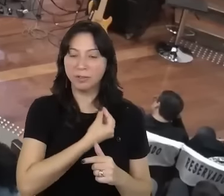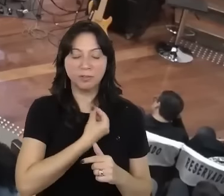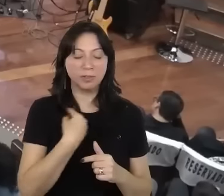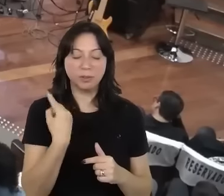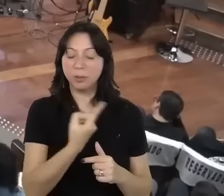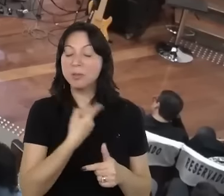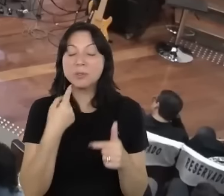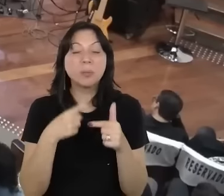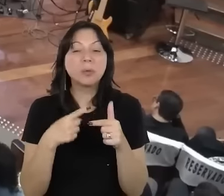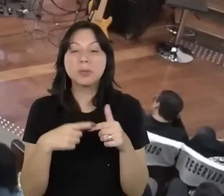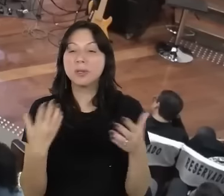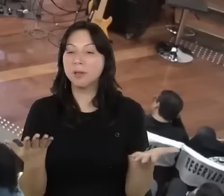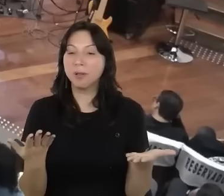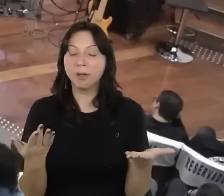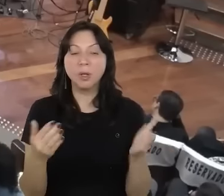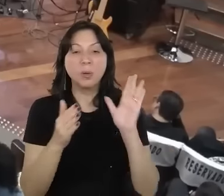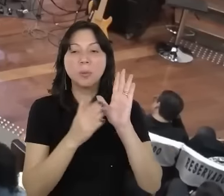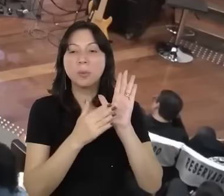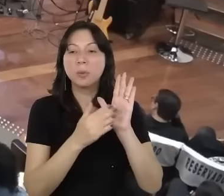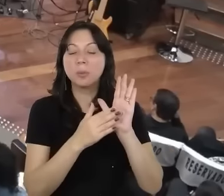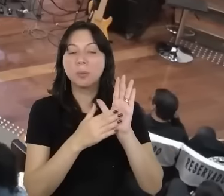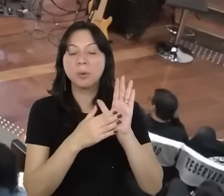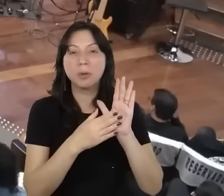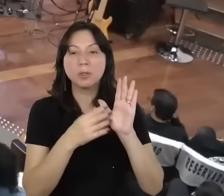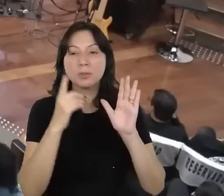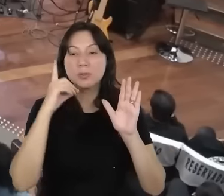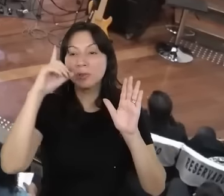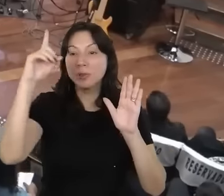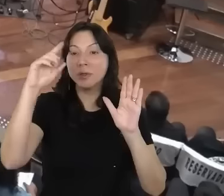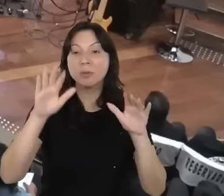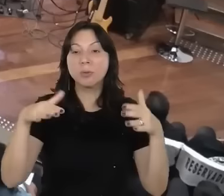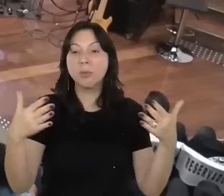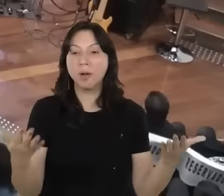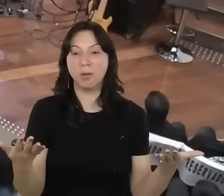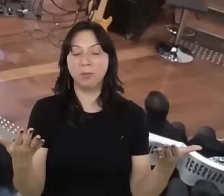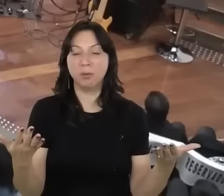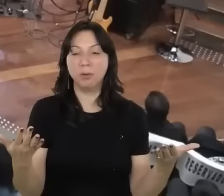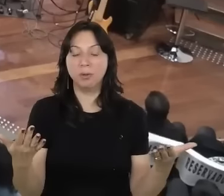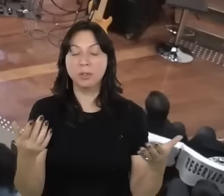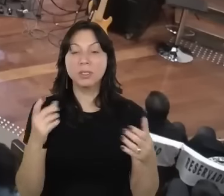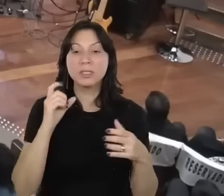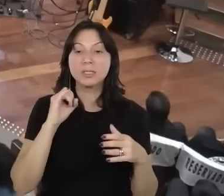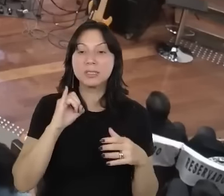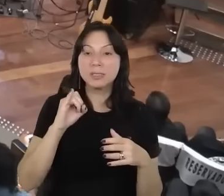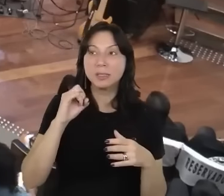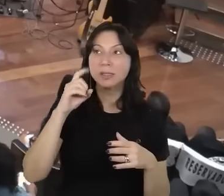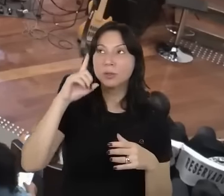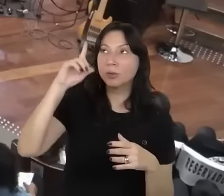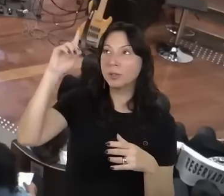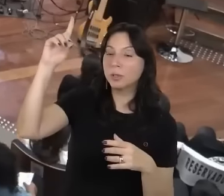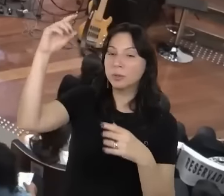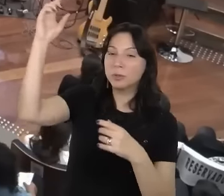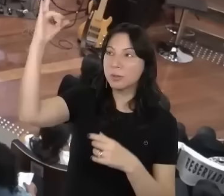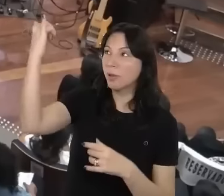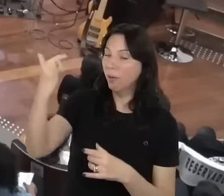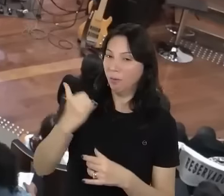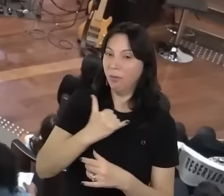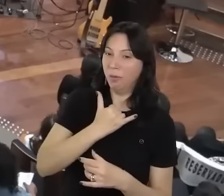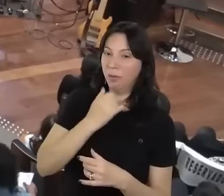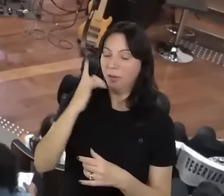Deus qual é o propósito que tu nos amas em permitir tempestade na